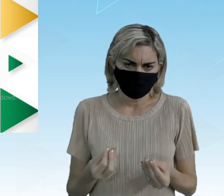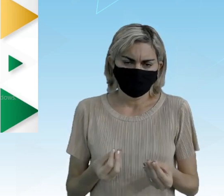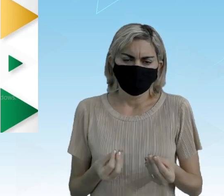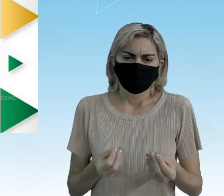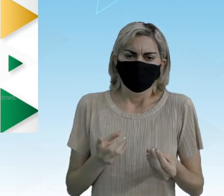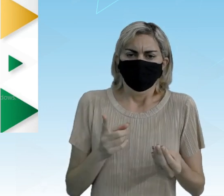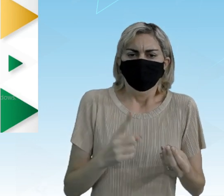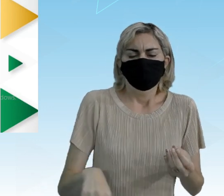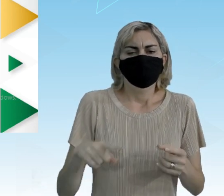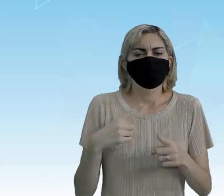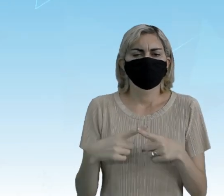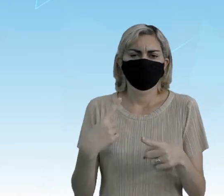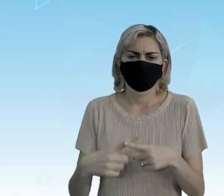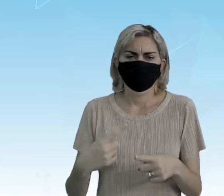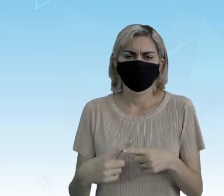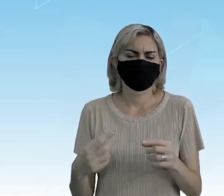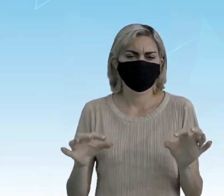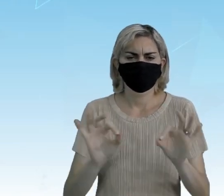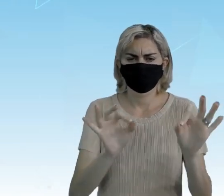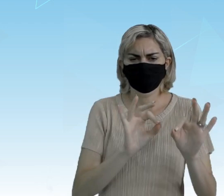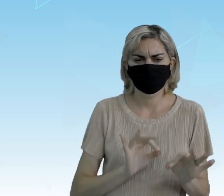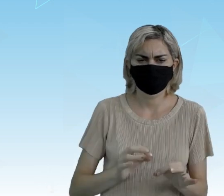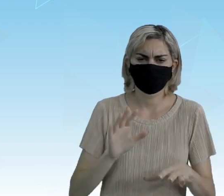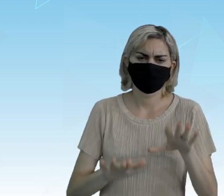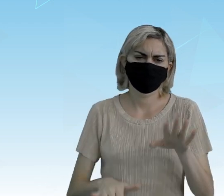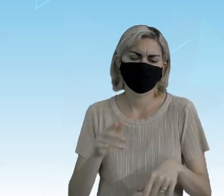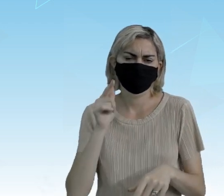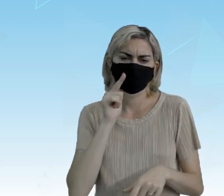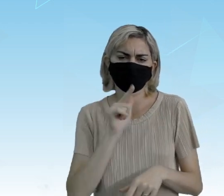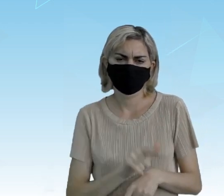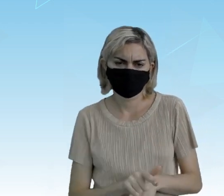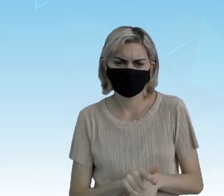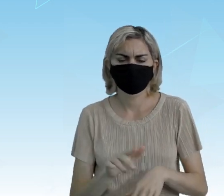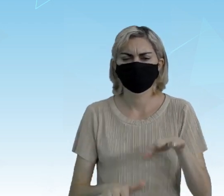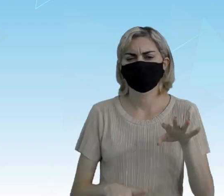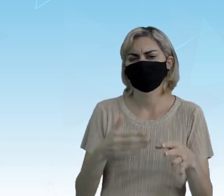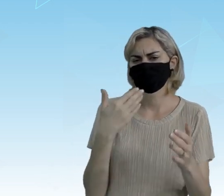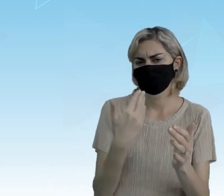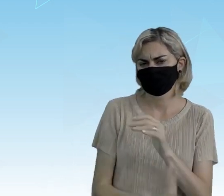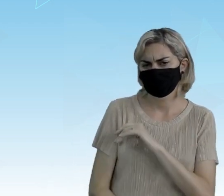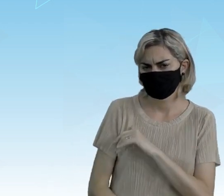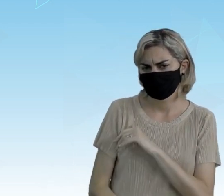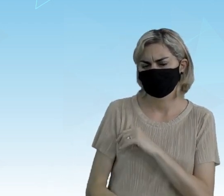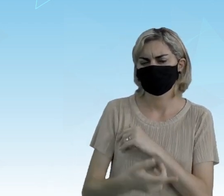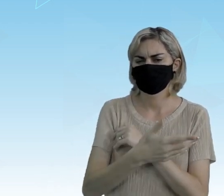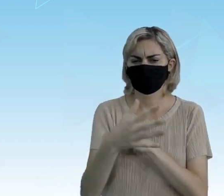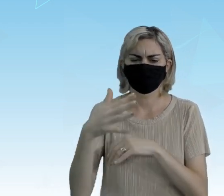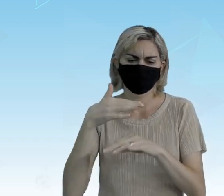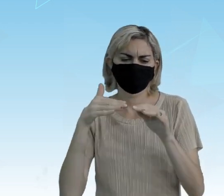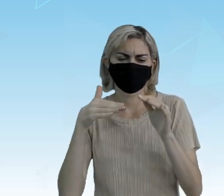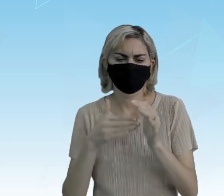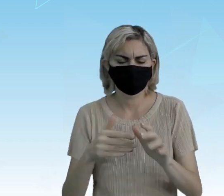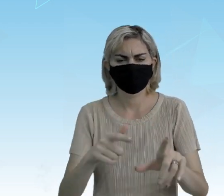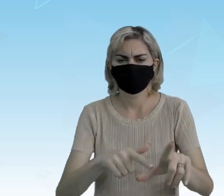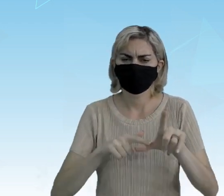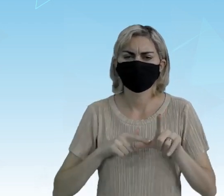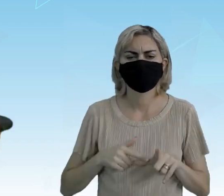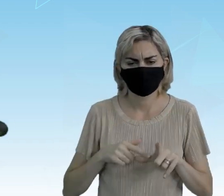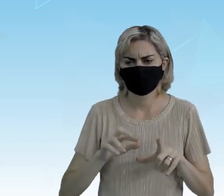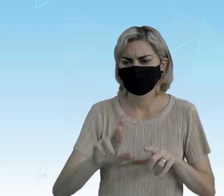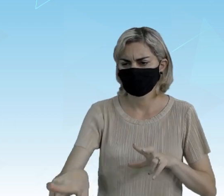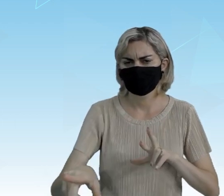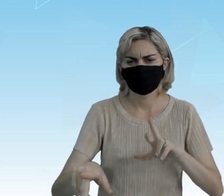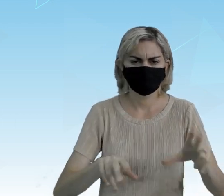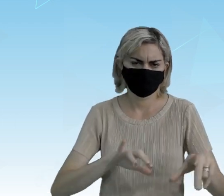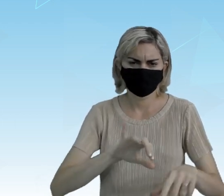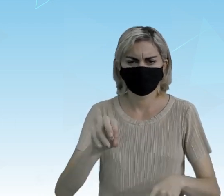Transitória. Porque nem todas as vezes a gente ganha, nem todas as vezes a gente perde. Isso tudo depende da especificidade